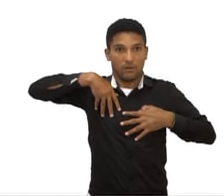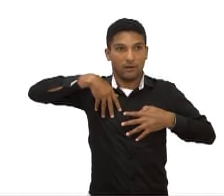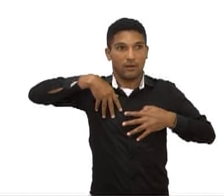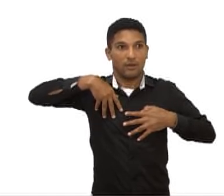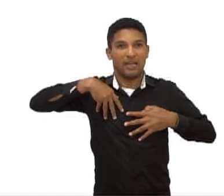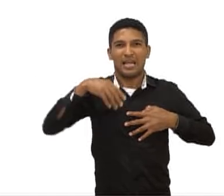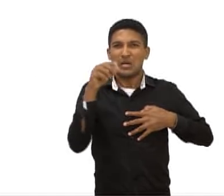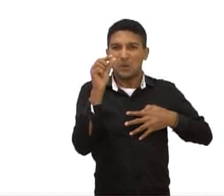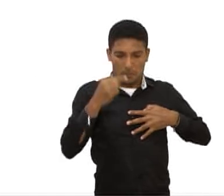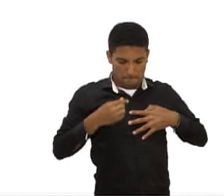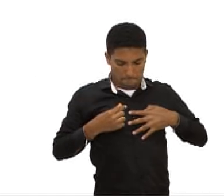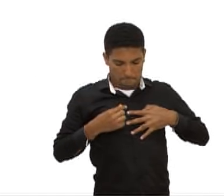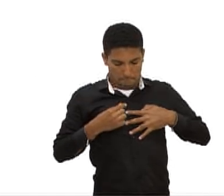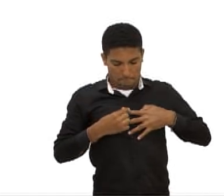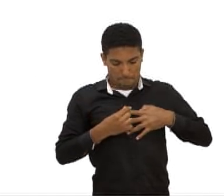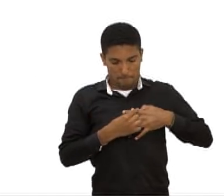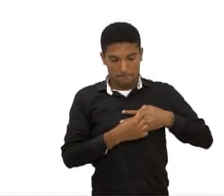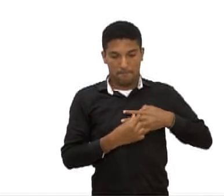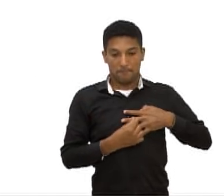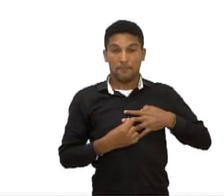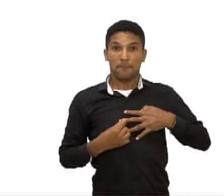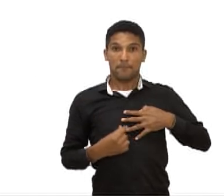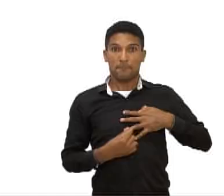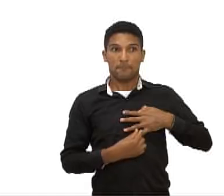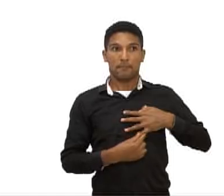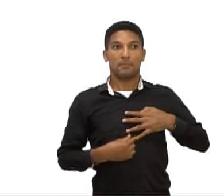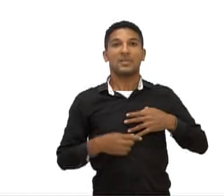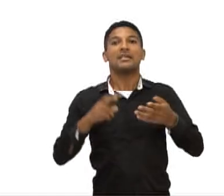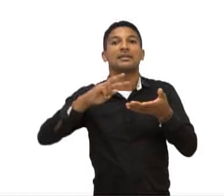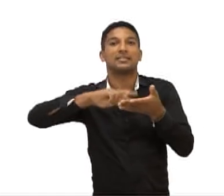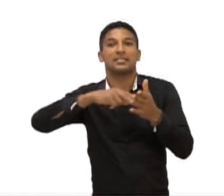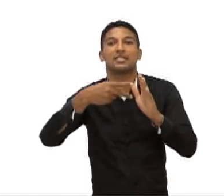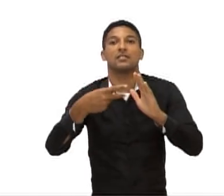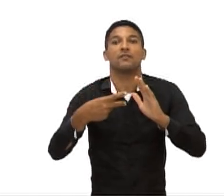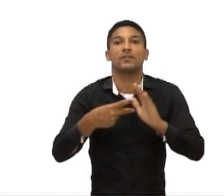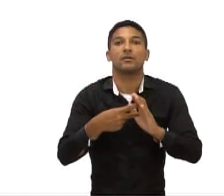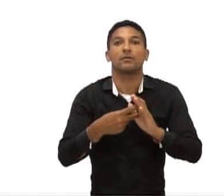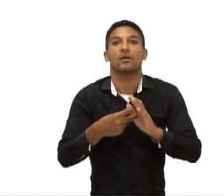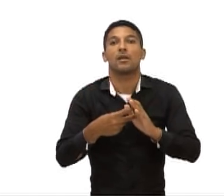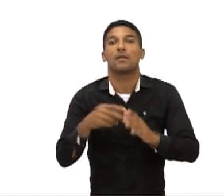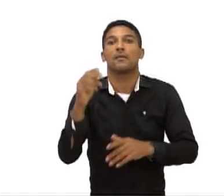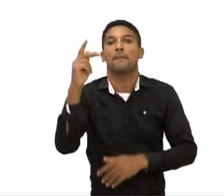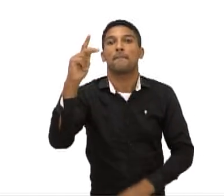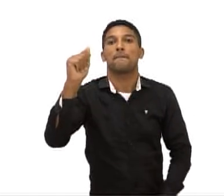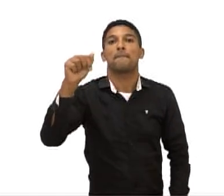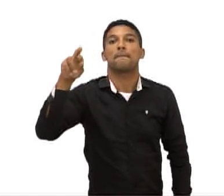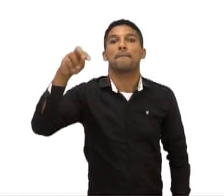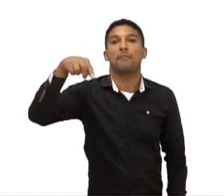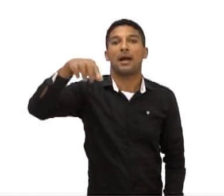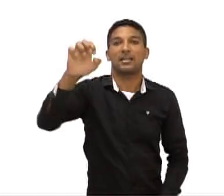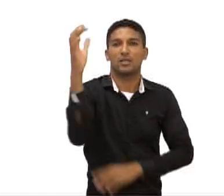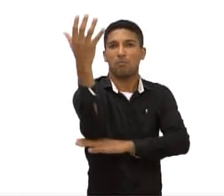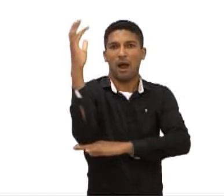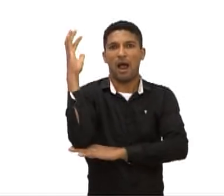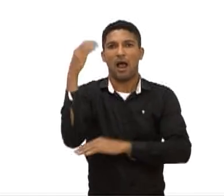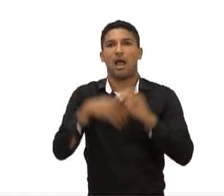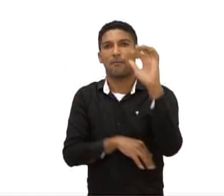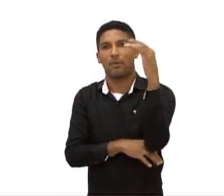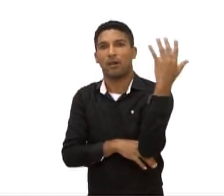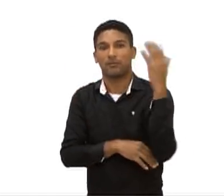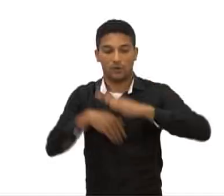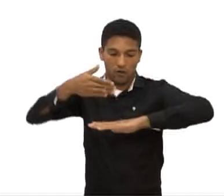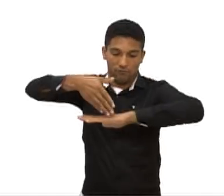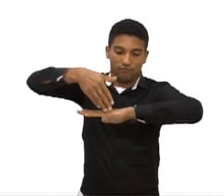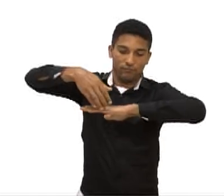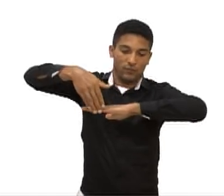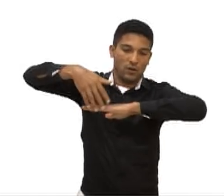Eita, professora. A linha azul indica a cerca e os portões desse parque. Essa planta representa um polígono?